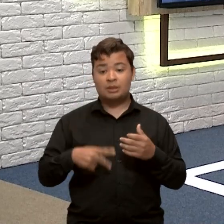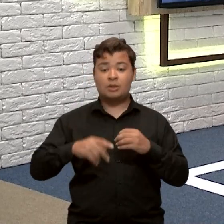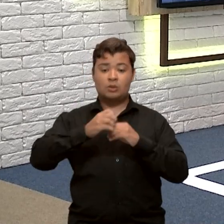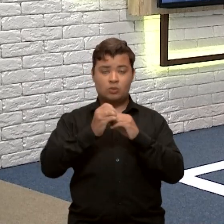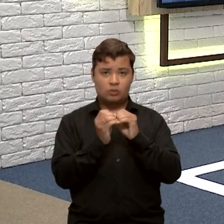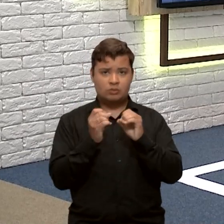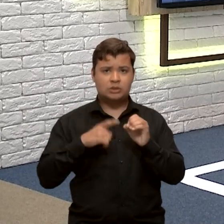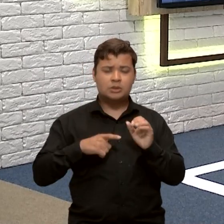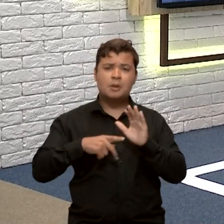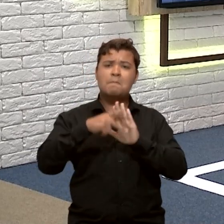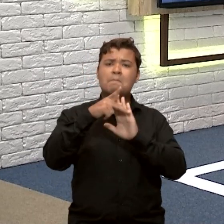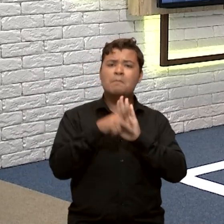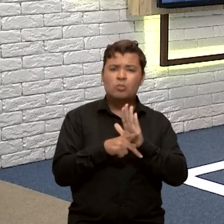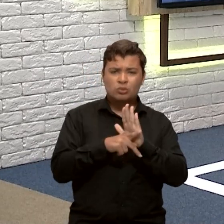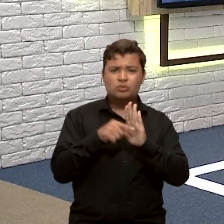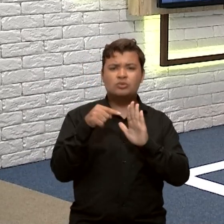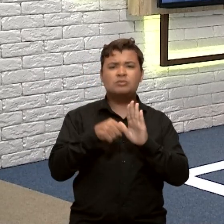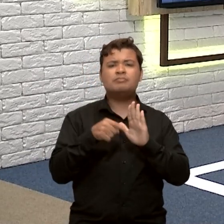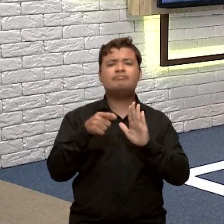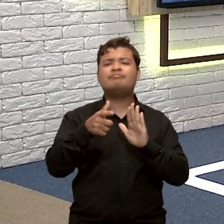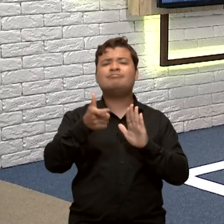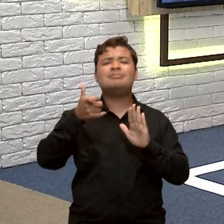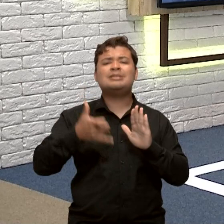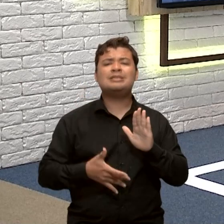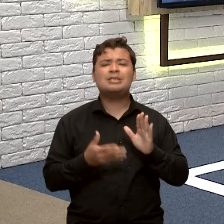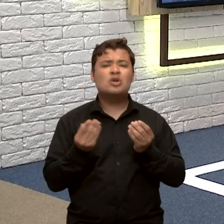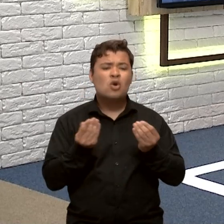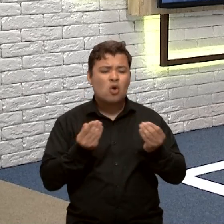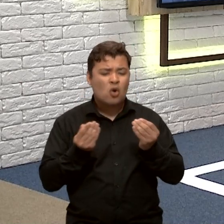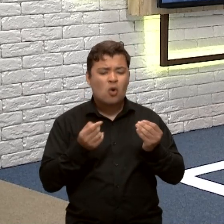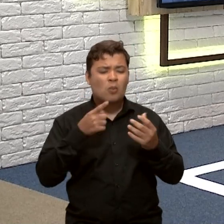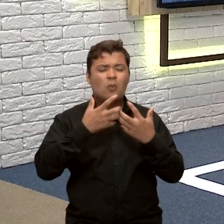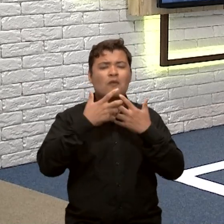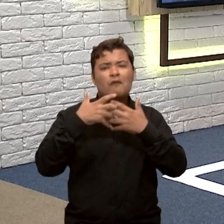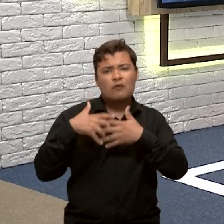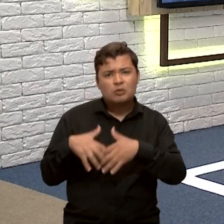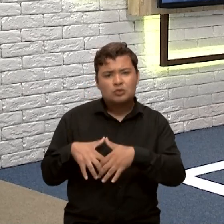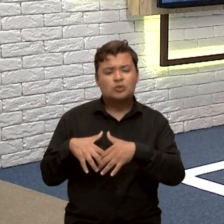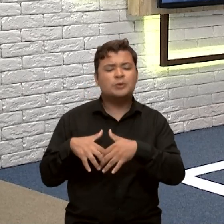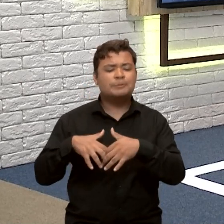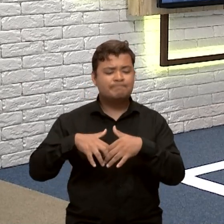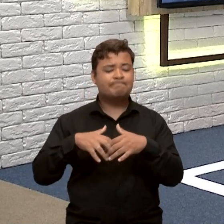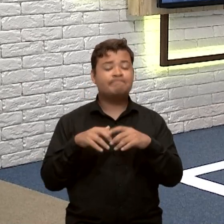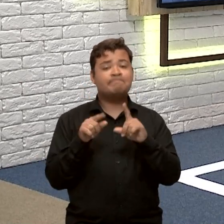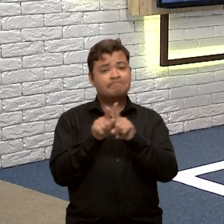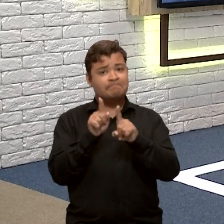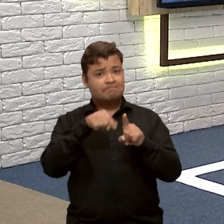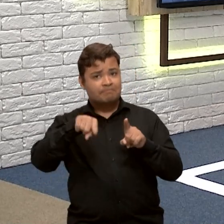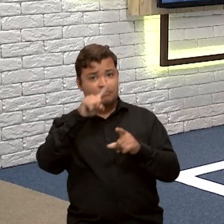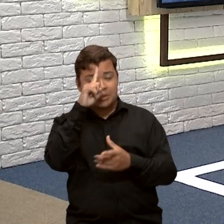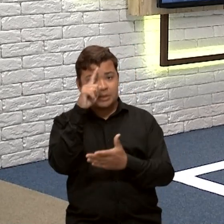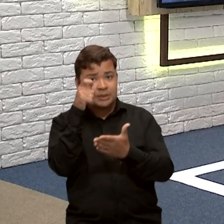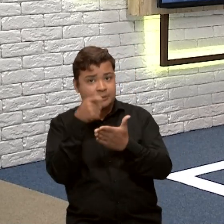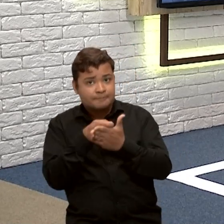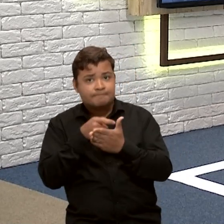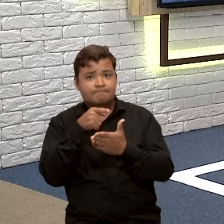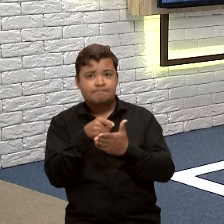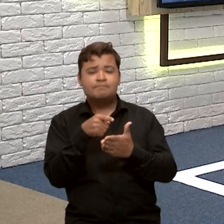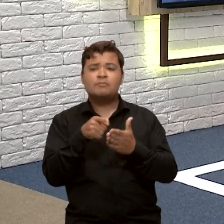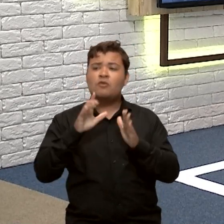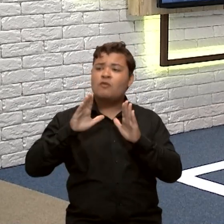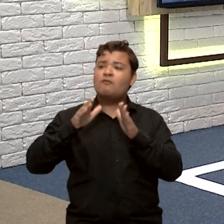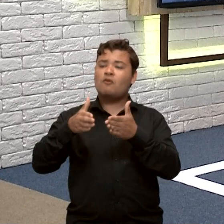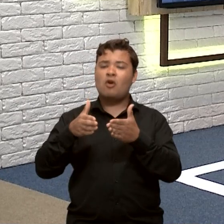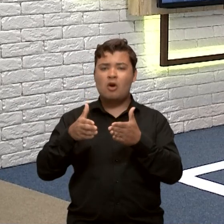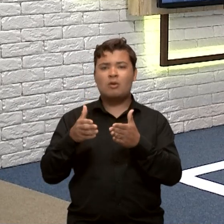Segundo Tempo. Explica um pouco melhor para a gente como que ele funciona, por que vocês decidiram direcionar ele para estudantes